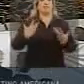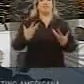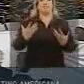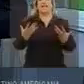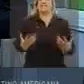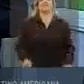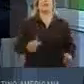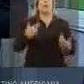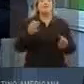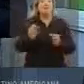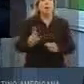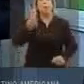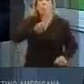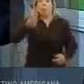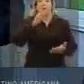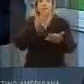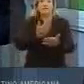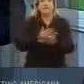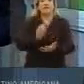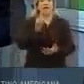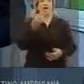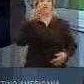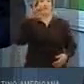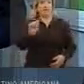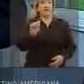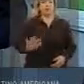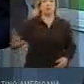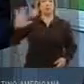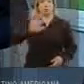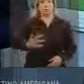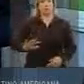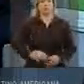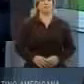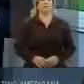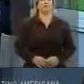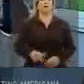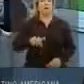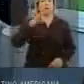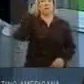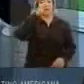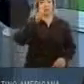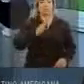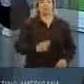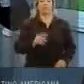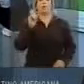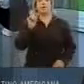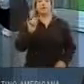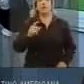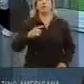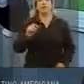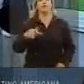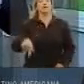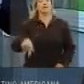Eu queria fazer uma universidade para a África, para o continente africano. Ou seja, o Brasil tem uma dívida histórica